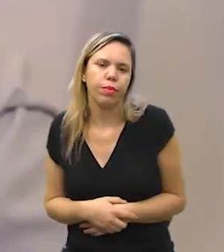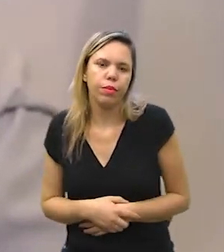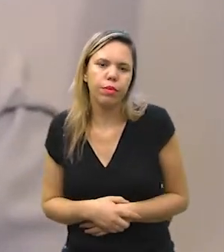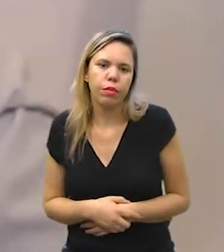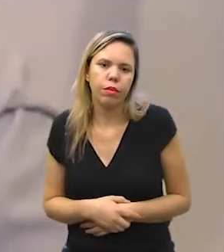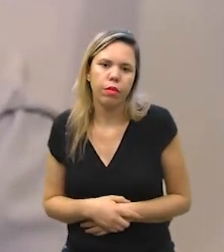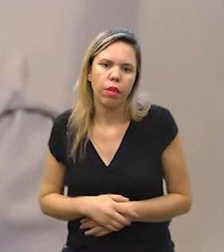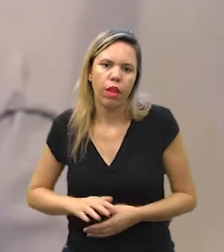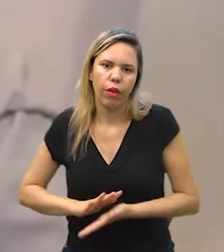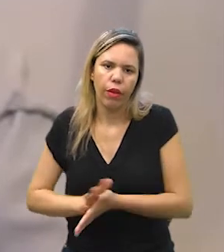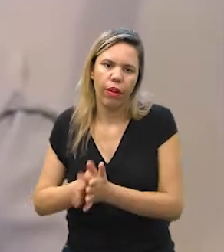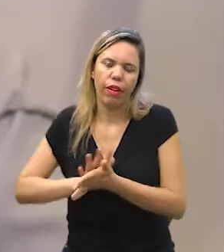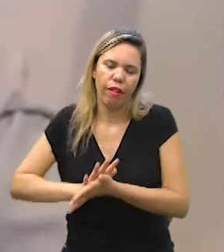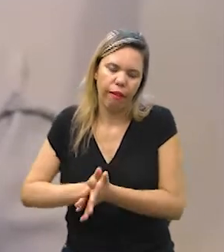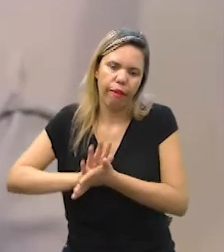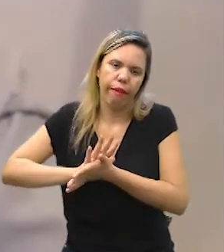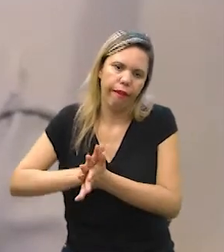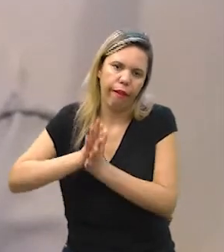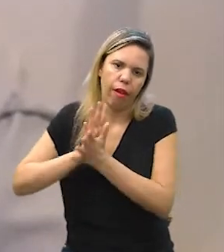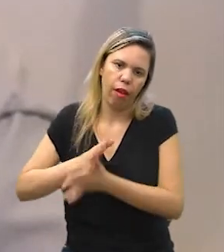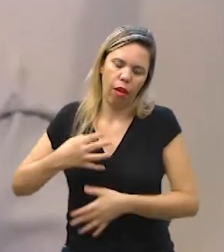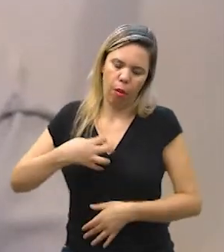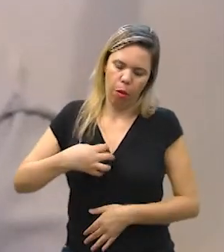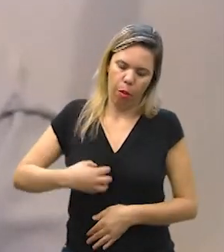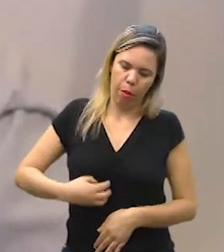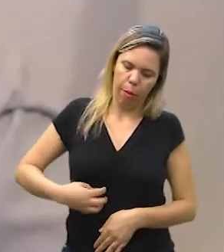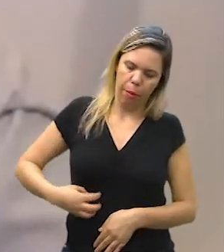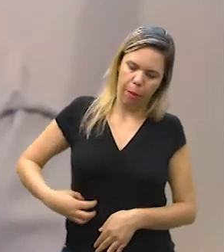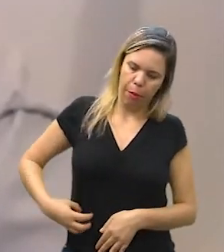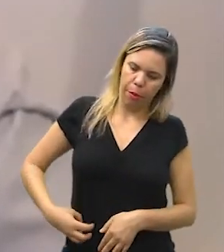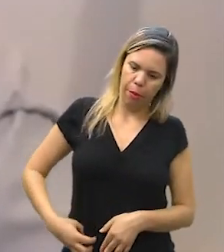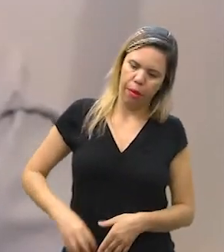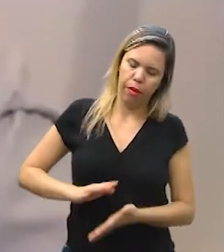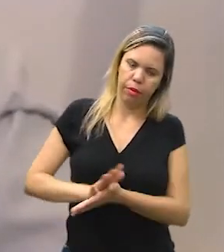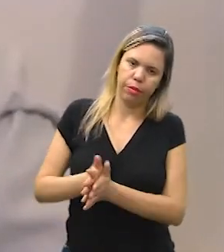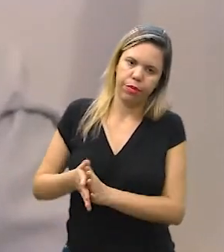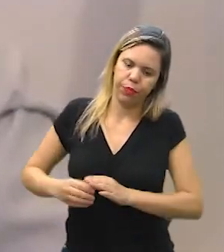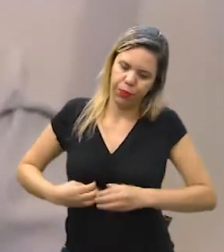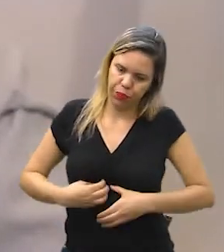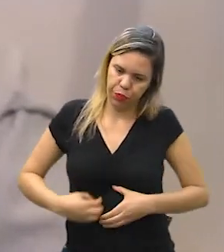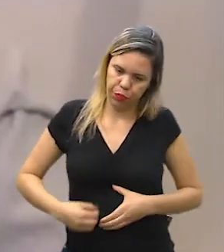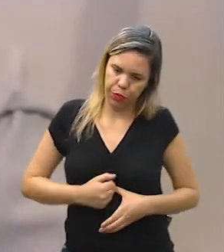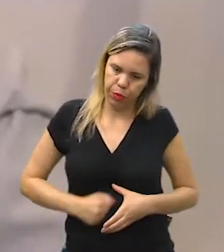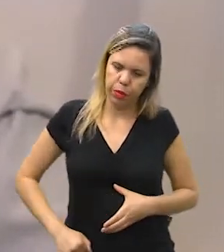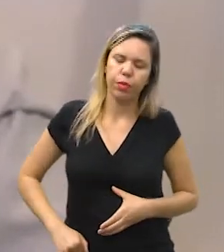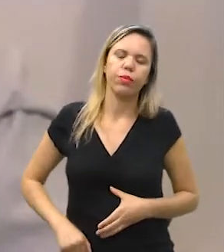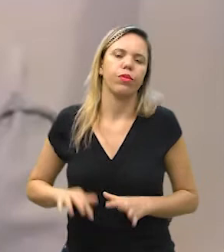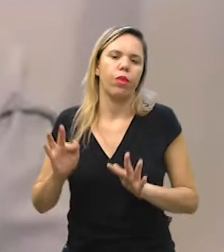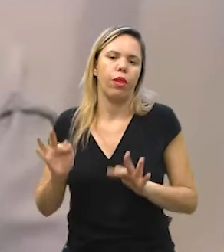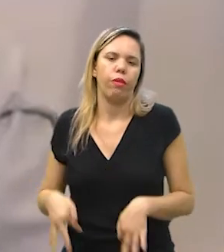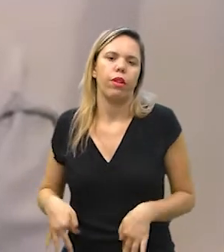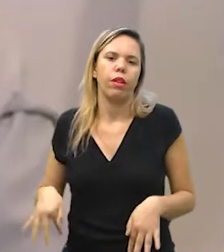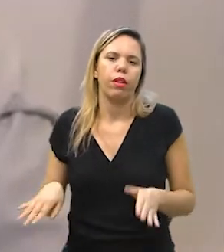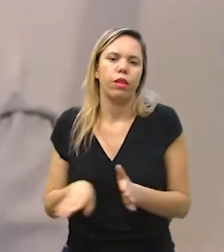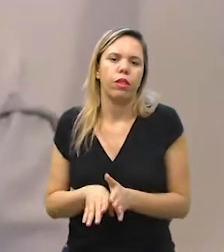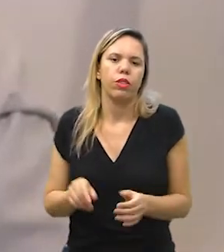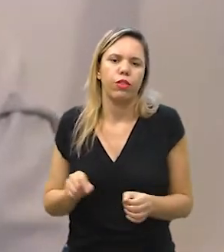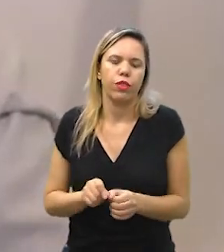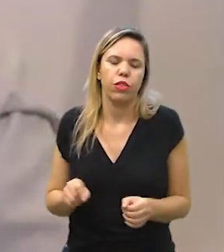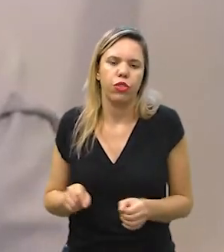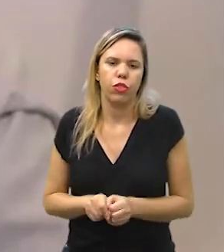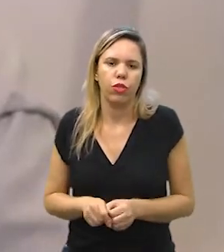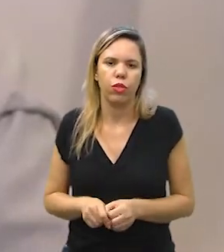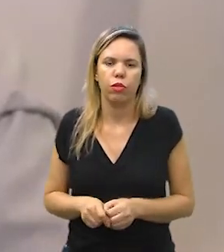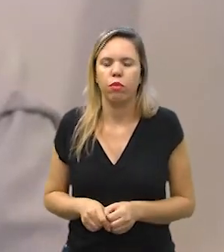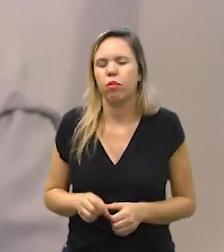ser destruídas pelo suco gástrico, pela motilidade intestinal, pelos sucos intestinais. Mas, no final, você tem que fazer chegar lá